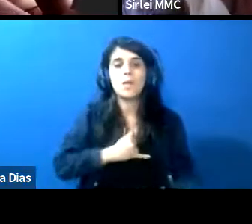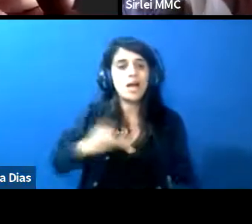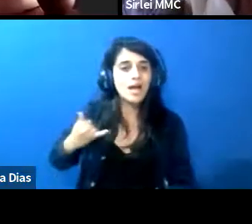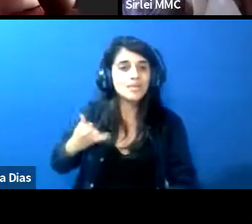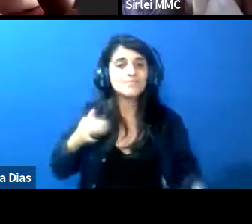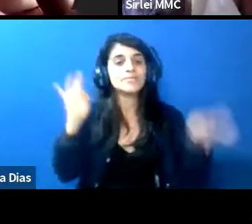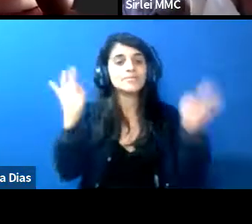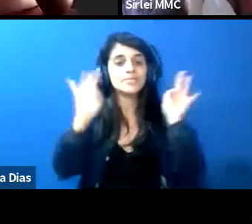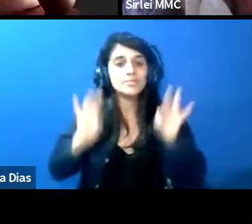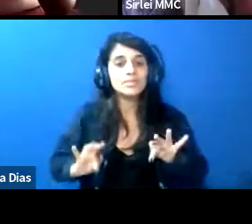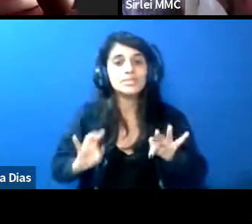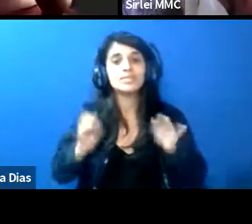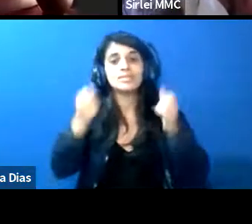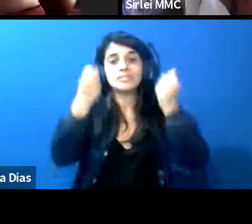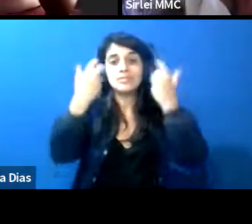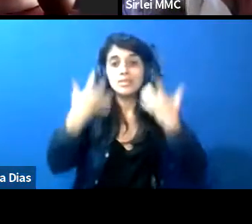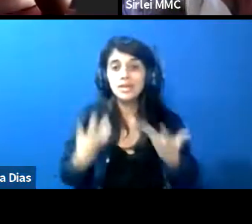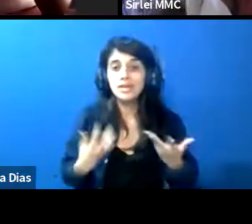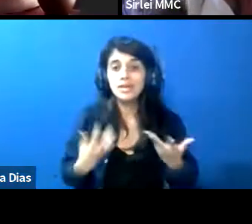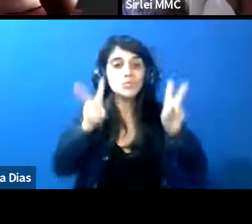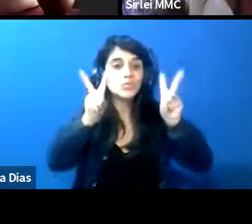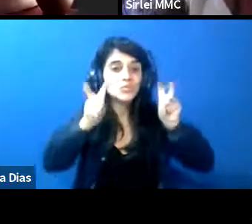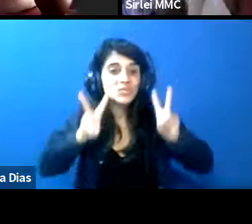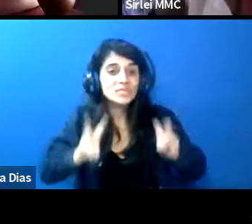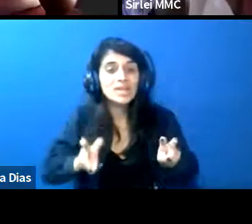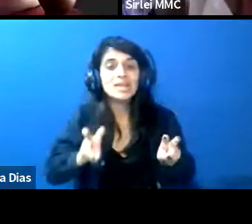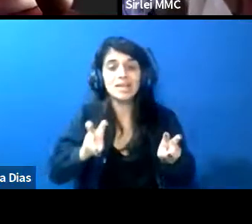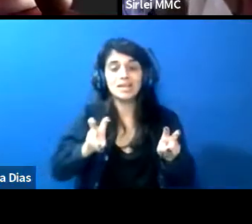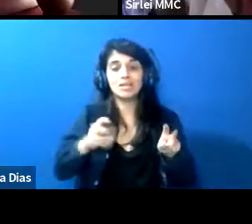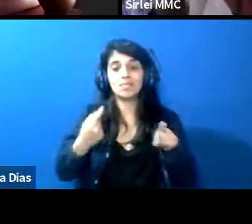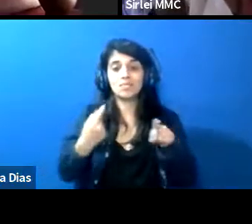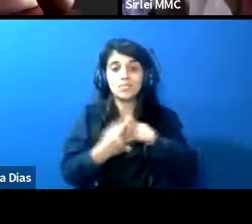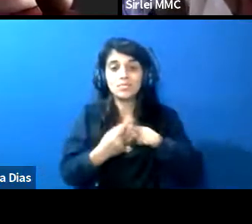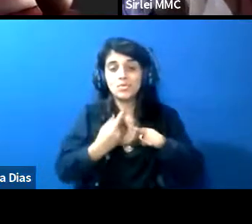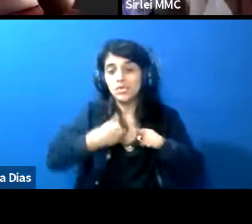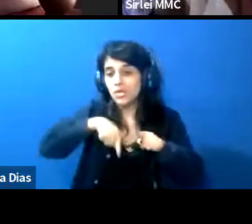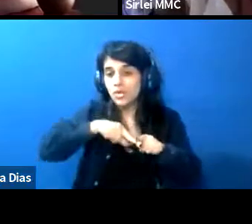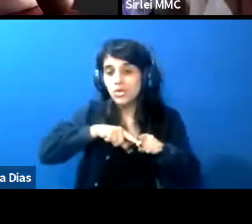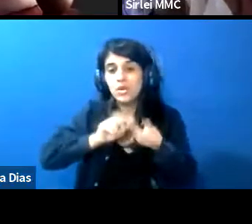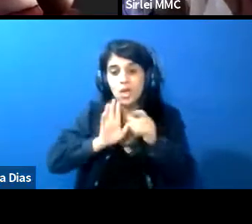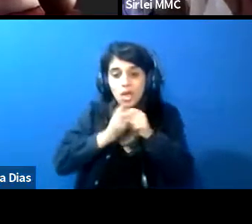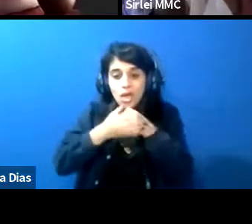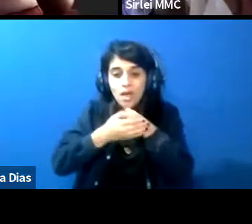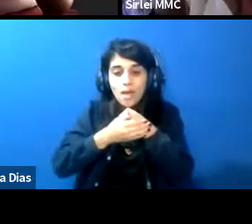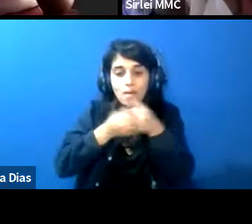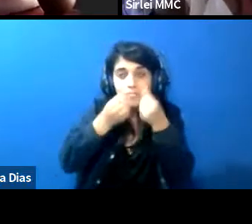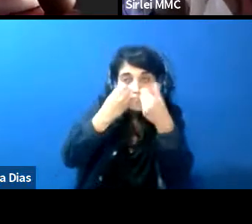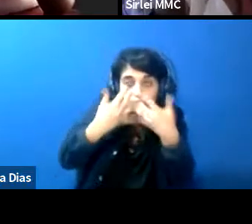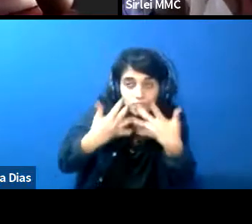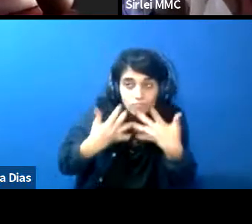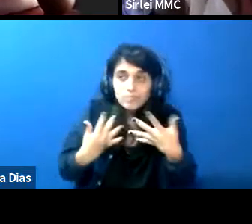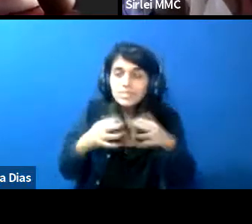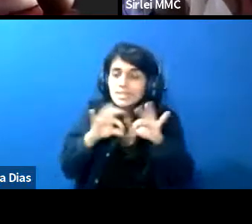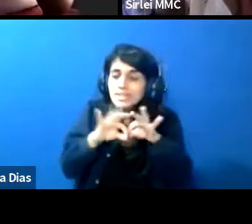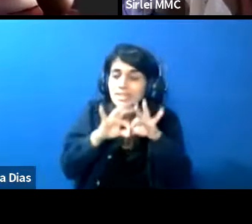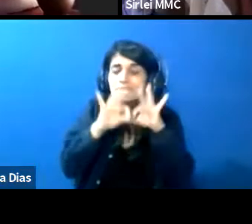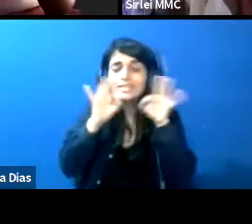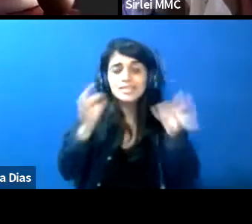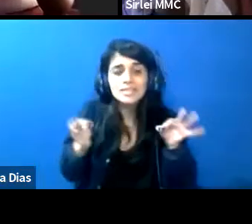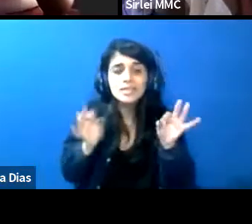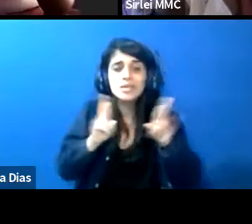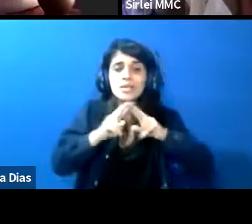falando sobre isso, uma coisa que a gente faz tão timidamente, tão, né, humildemente ali,